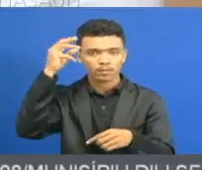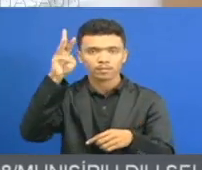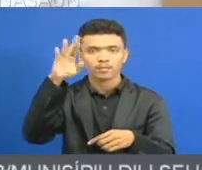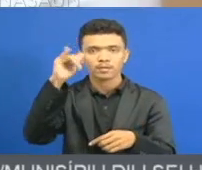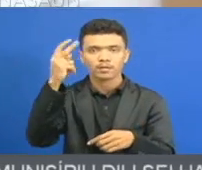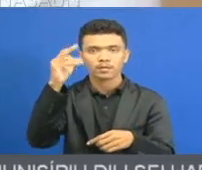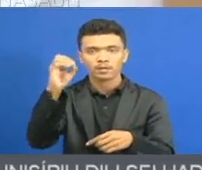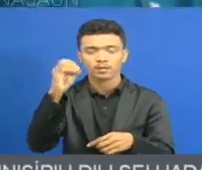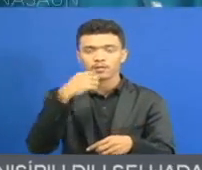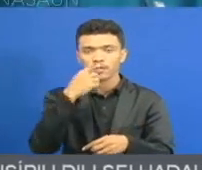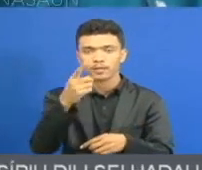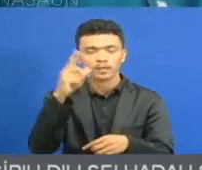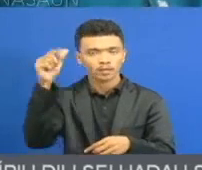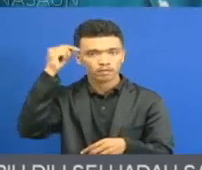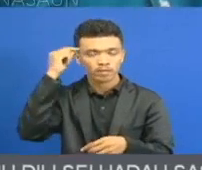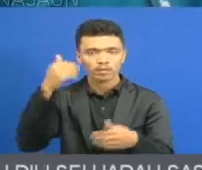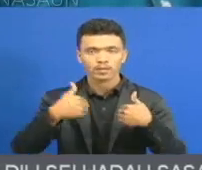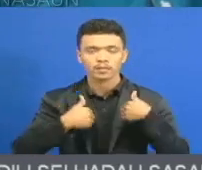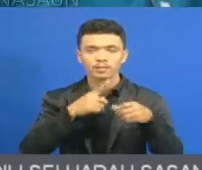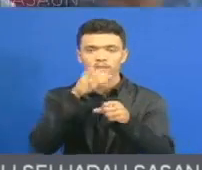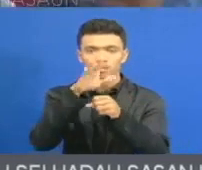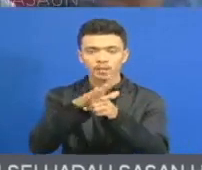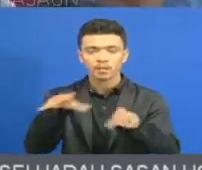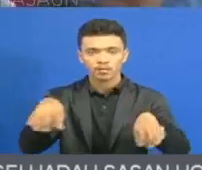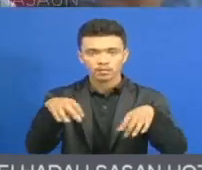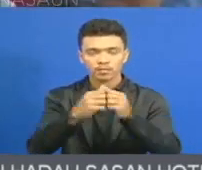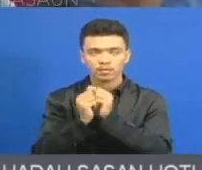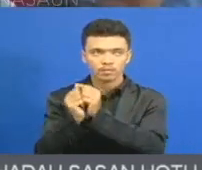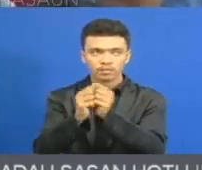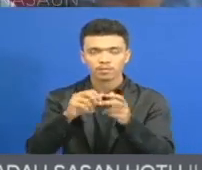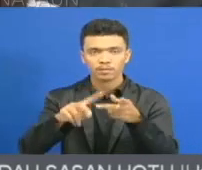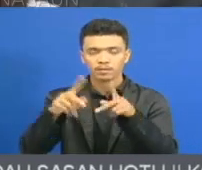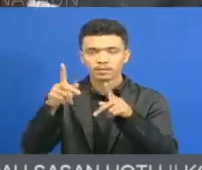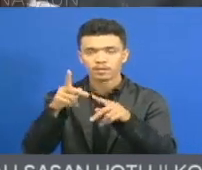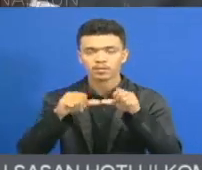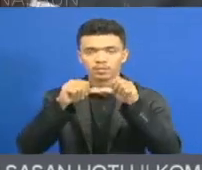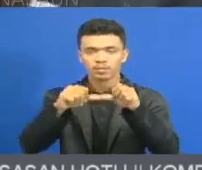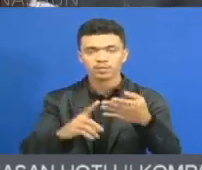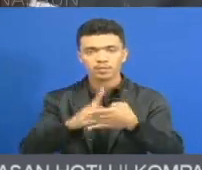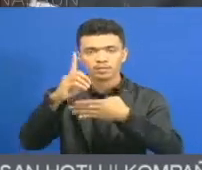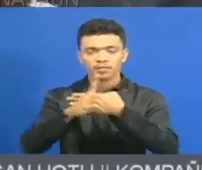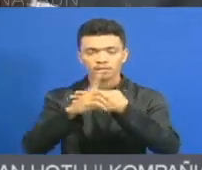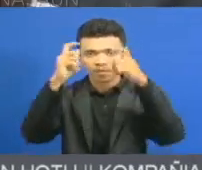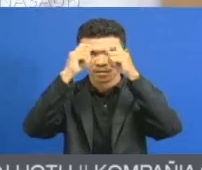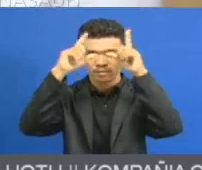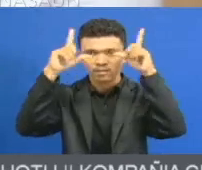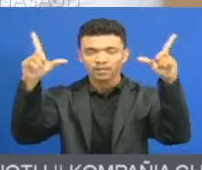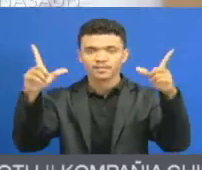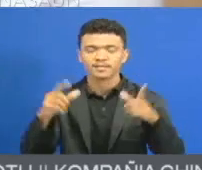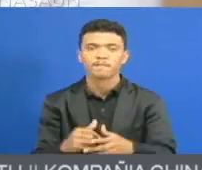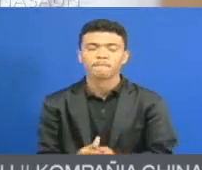Sabino hateten, governo iha prontindaun atu serviço amutu ko parceiro atu continua desenvolve Timor-Leste. Aonei